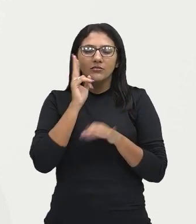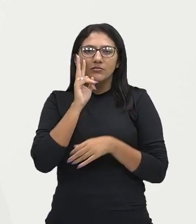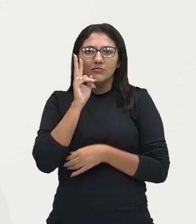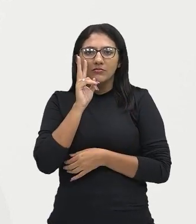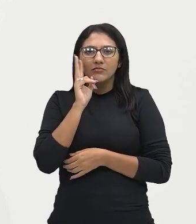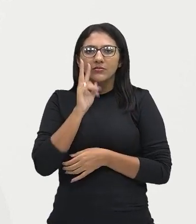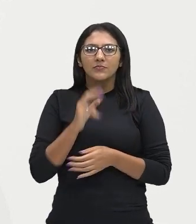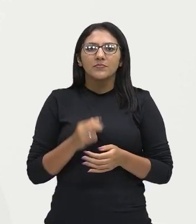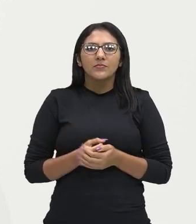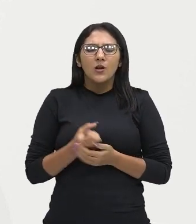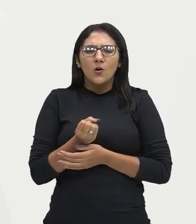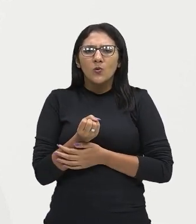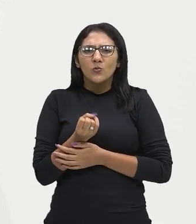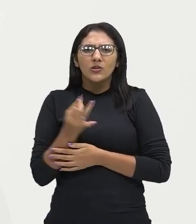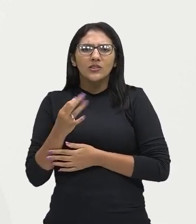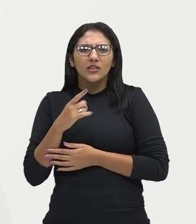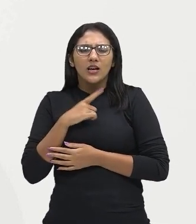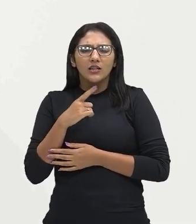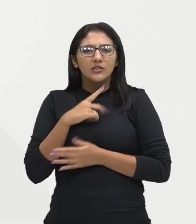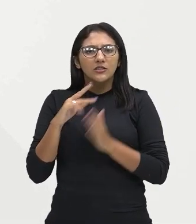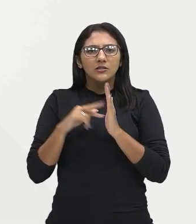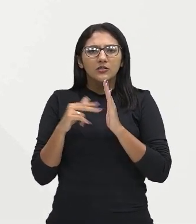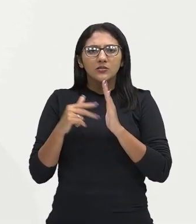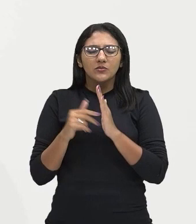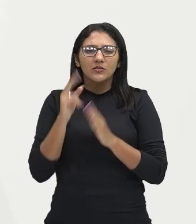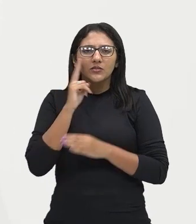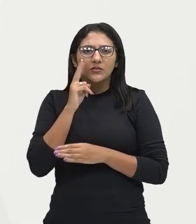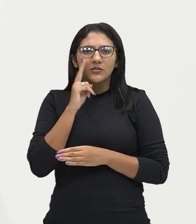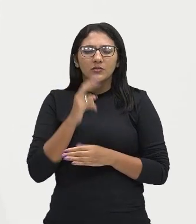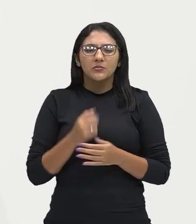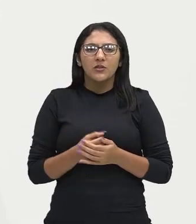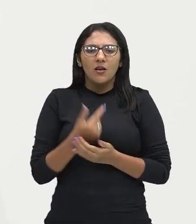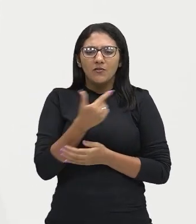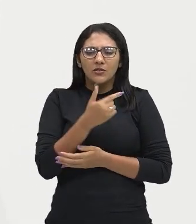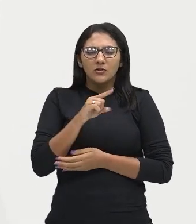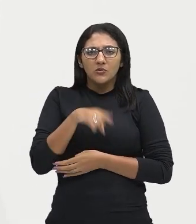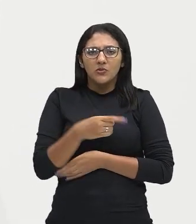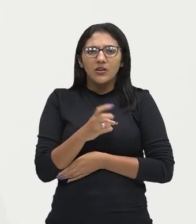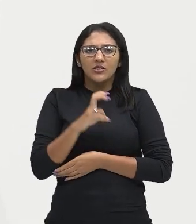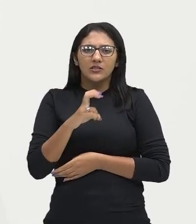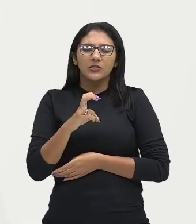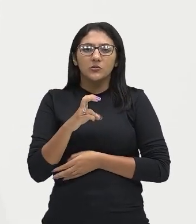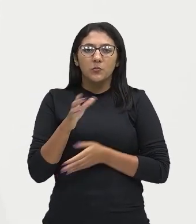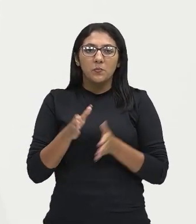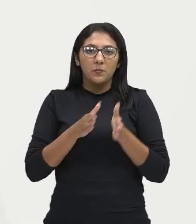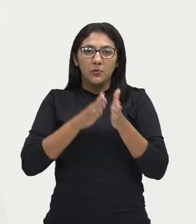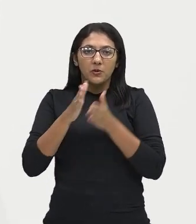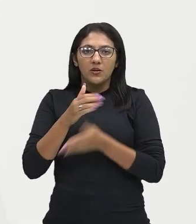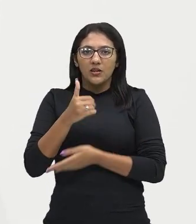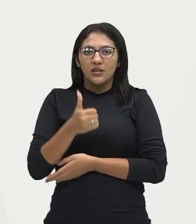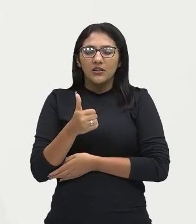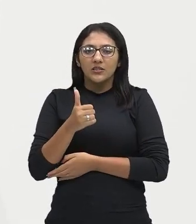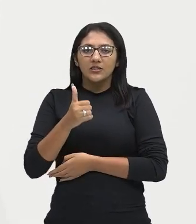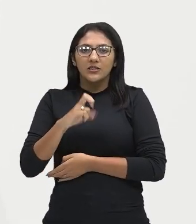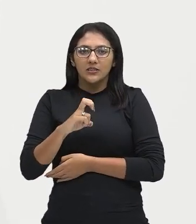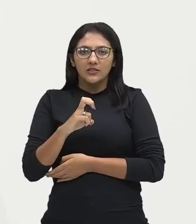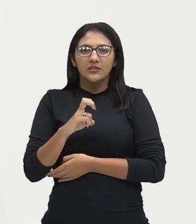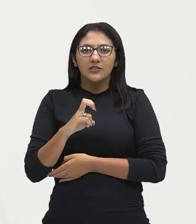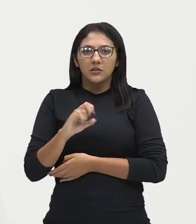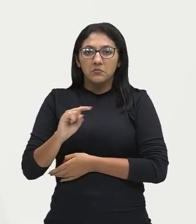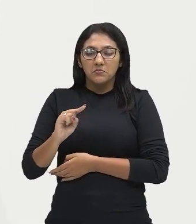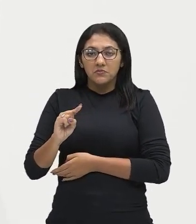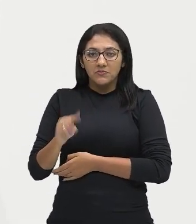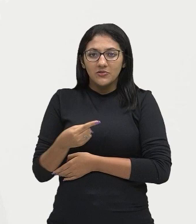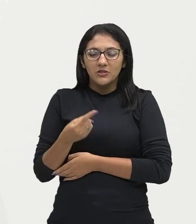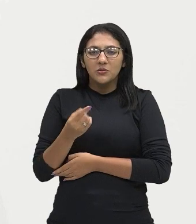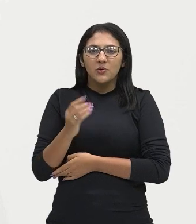divisão. Quantas casas nós temos aqui depois da vírgula? Uma. Então, se temos uma, obrigatoriamente aqui também nós